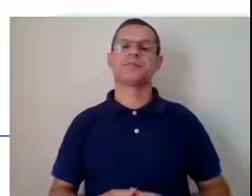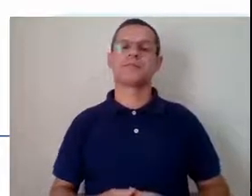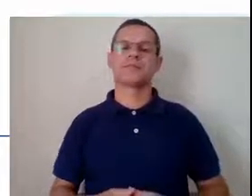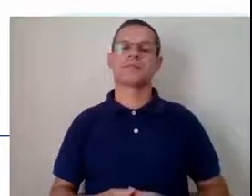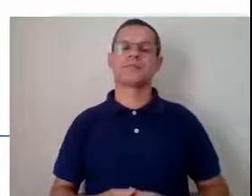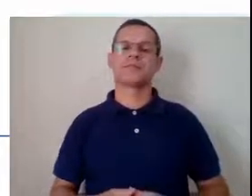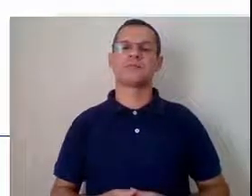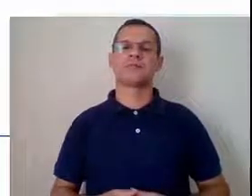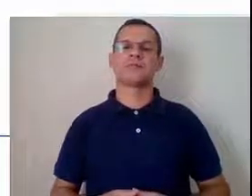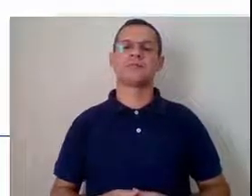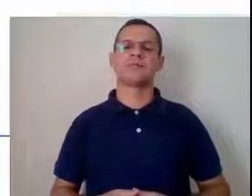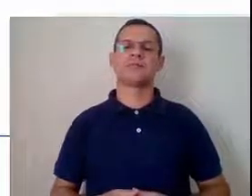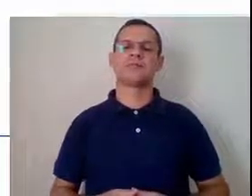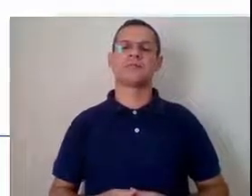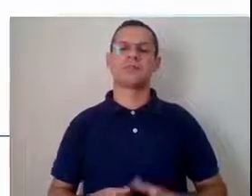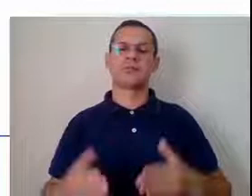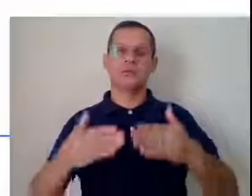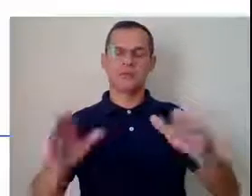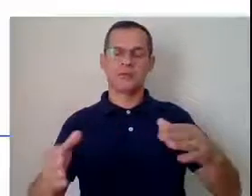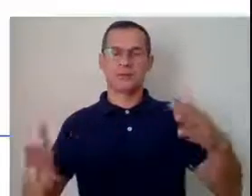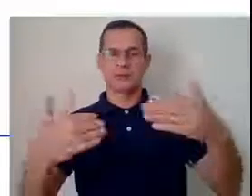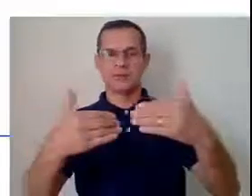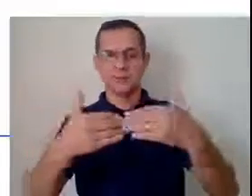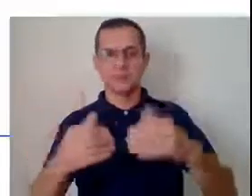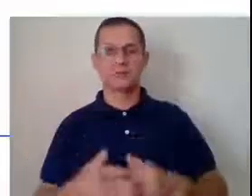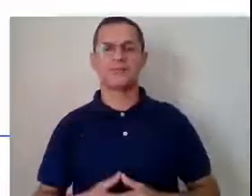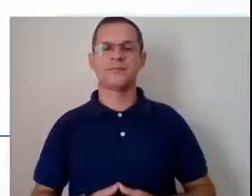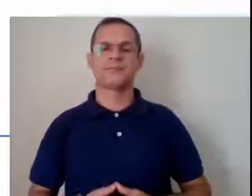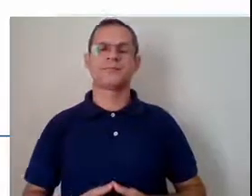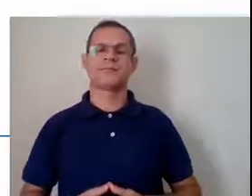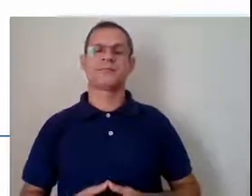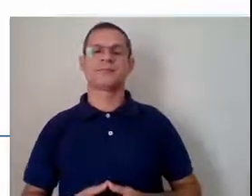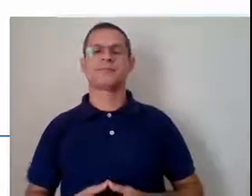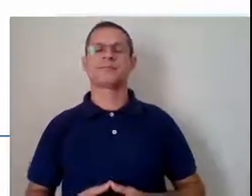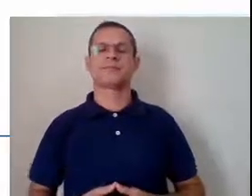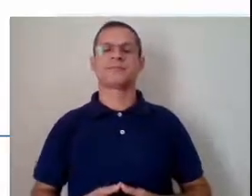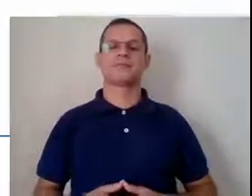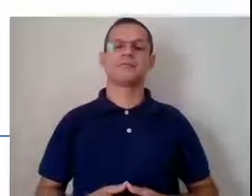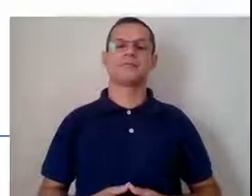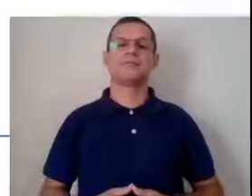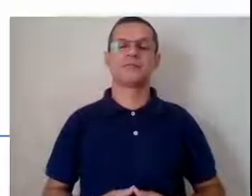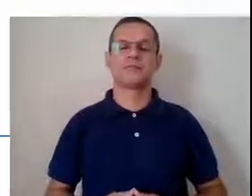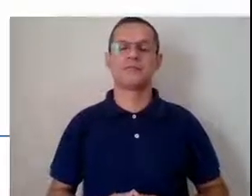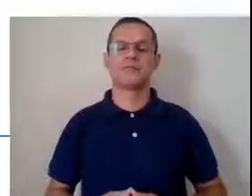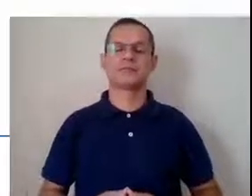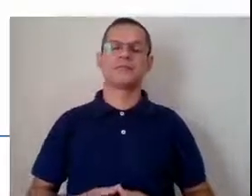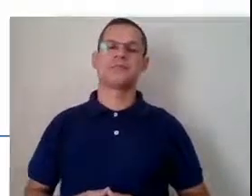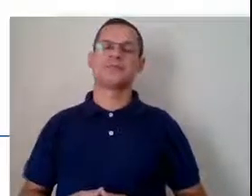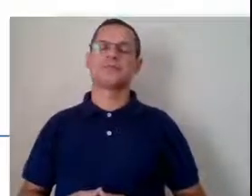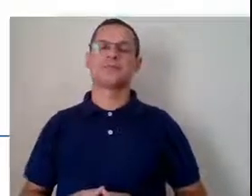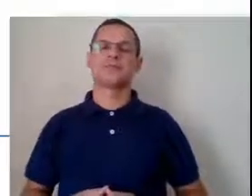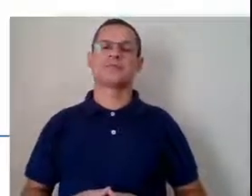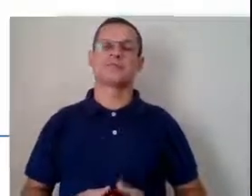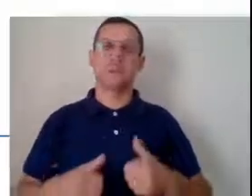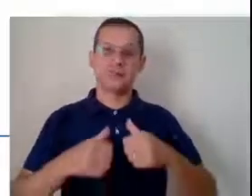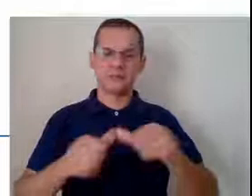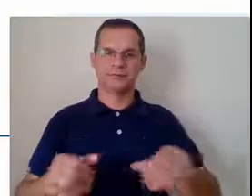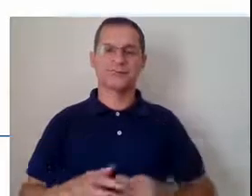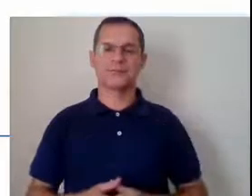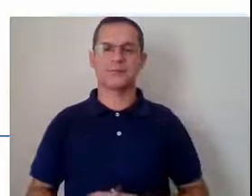então, os abertos e os fechados, representado aí por